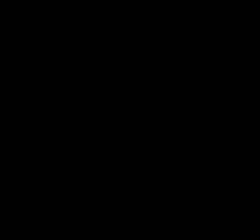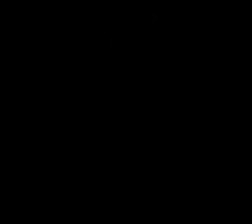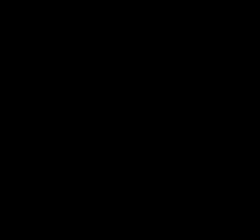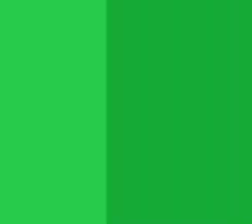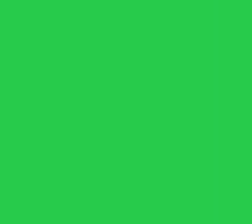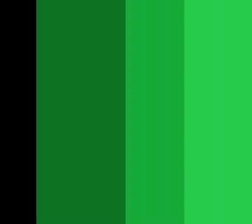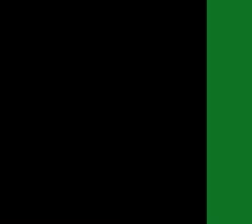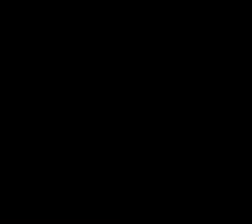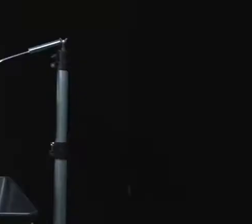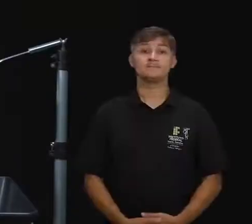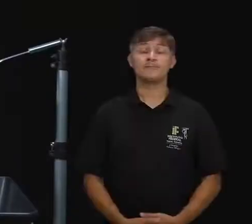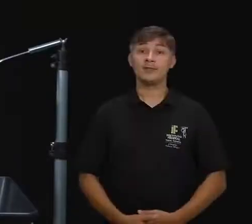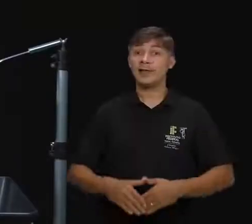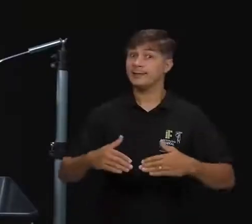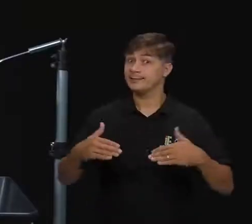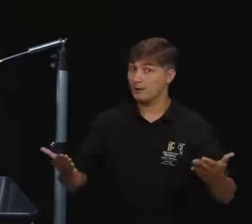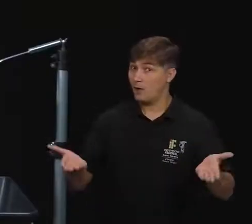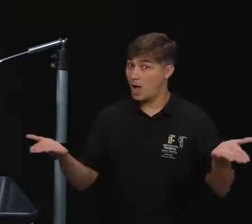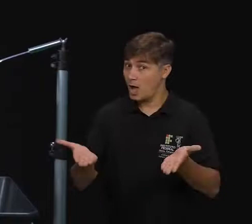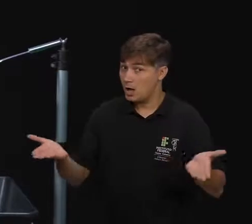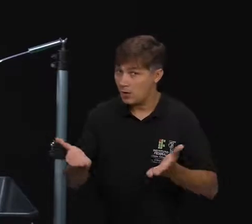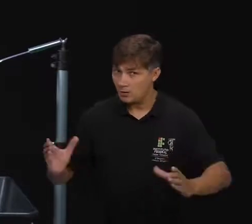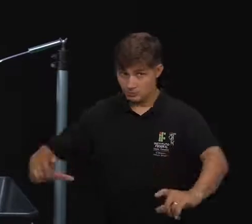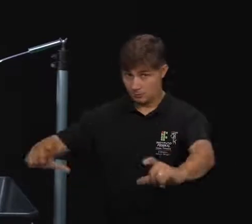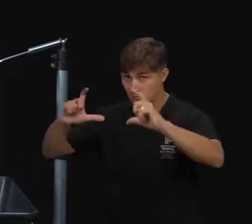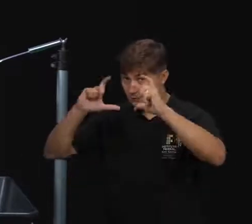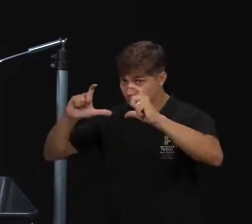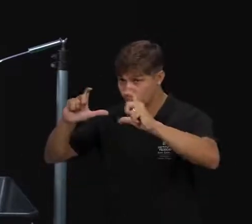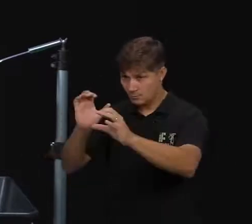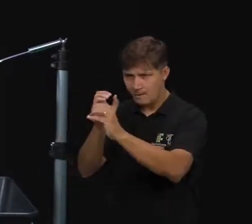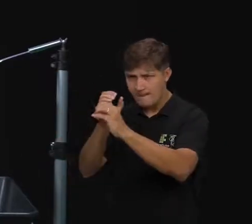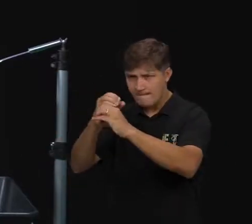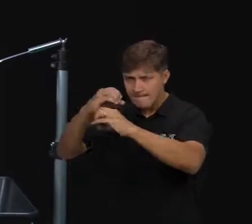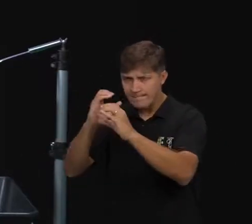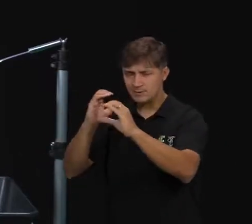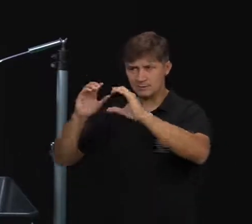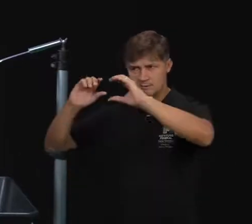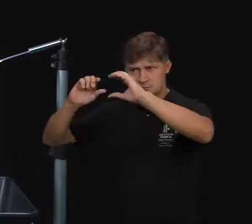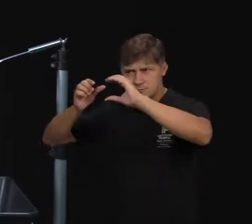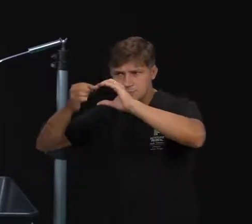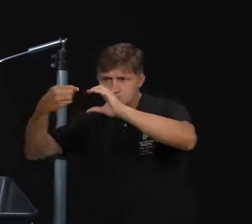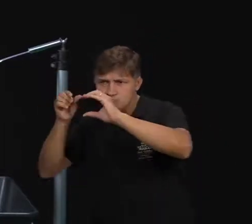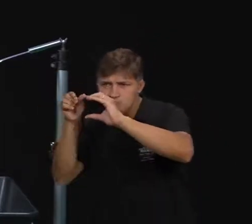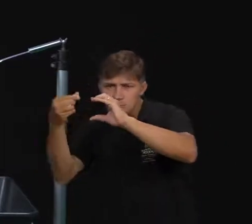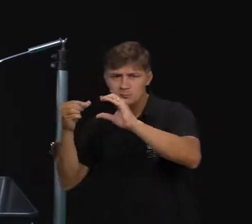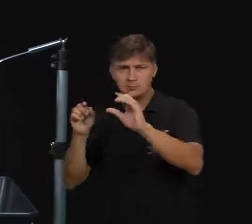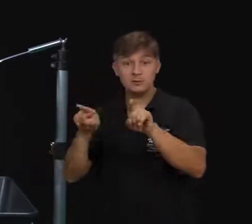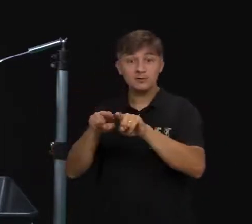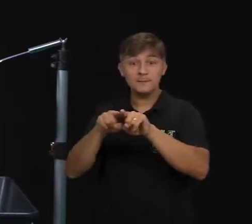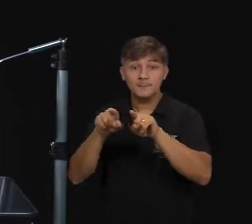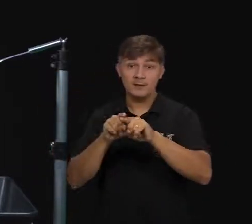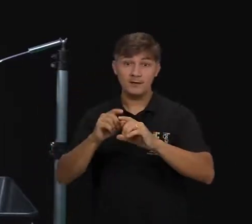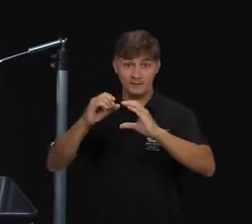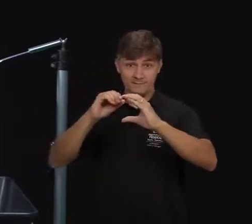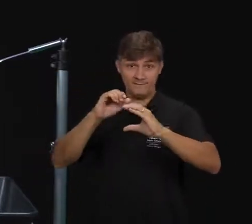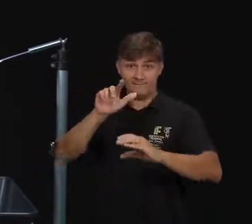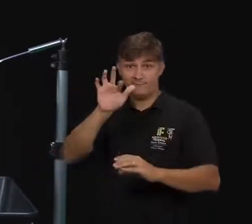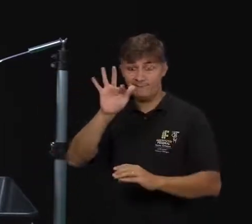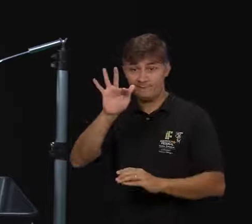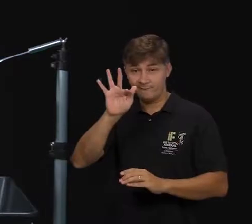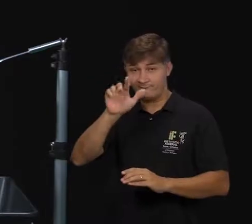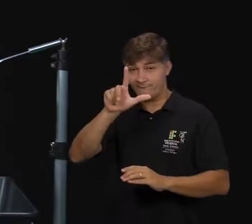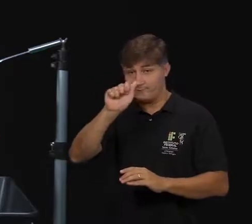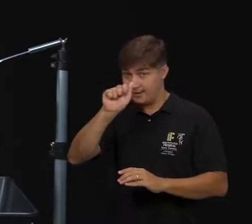tipo. Então, agora em relação à regulagem da câmera, né? E depois a regulagem